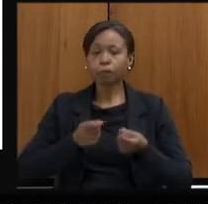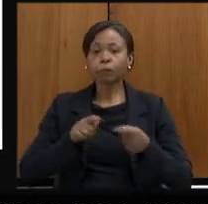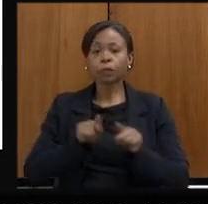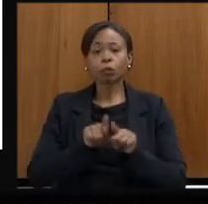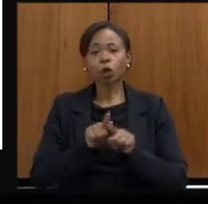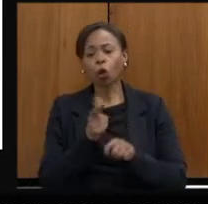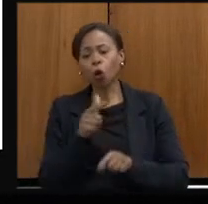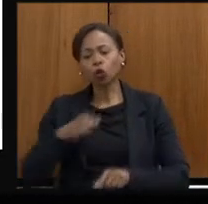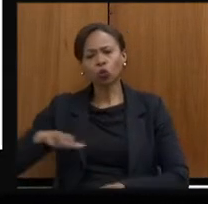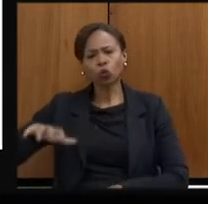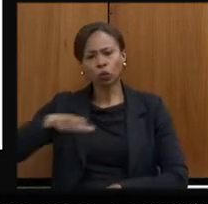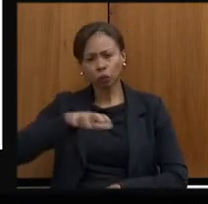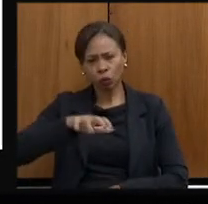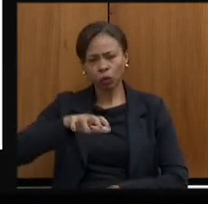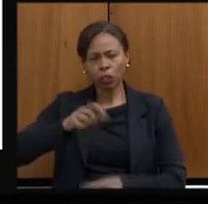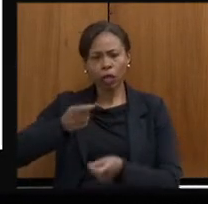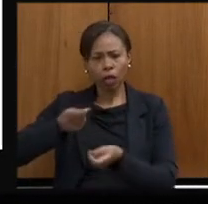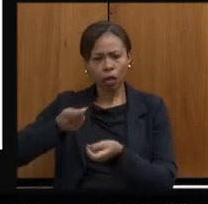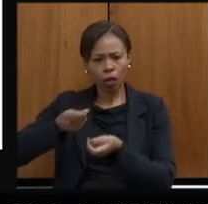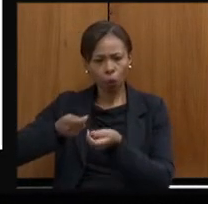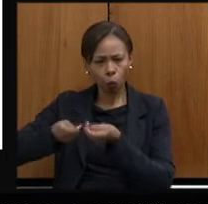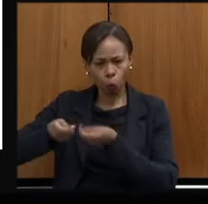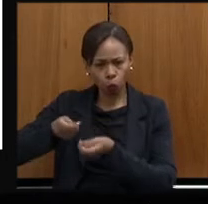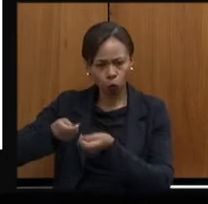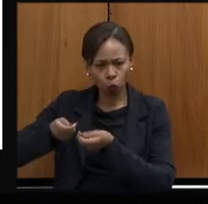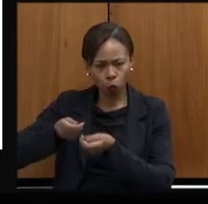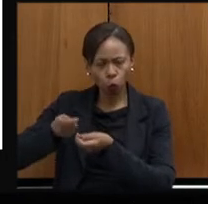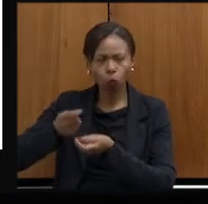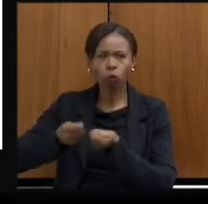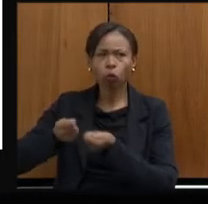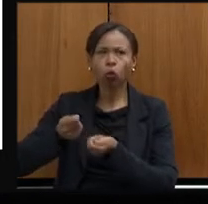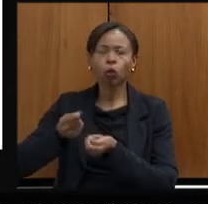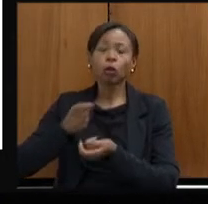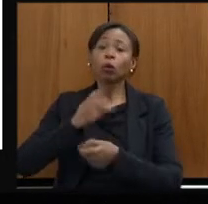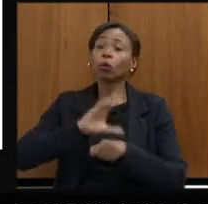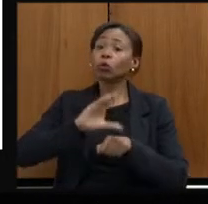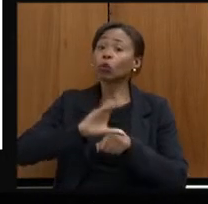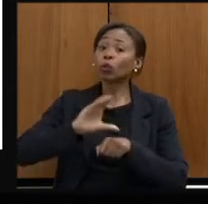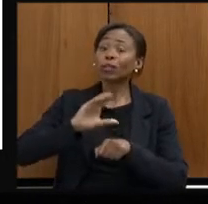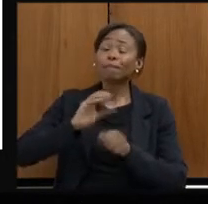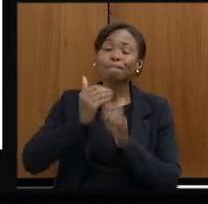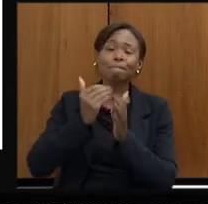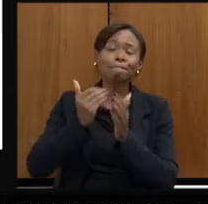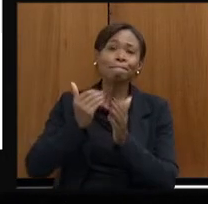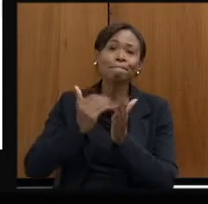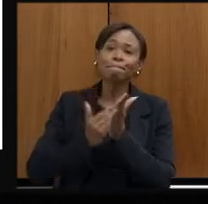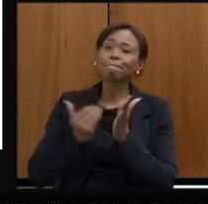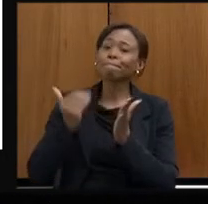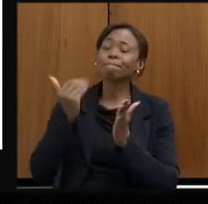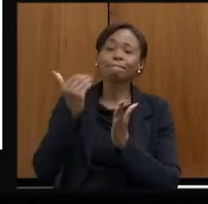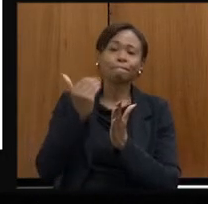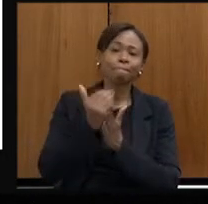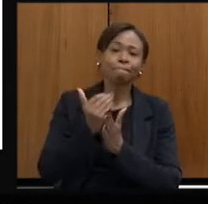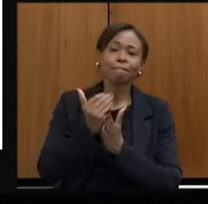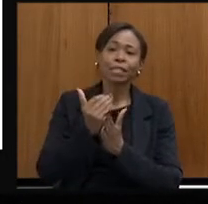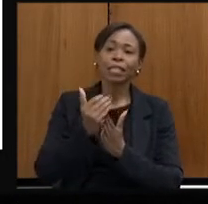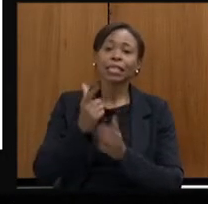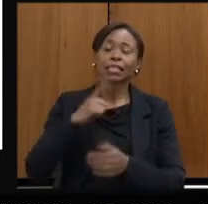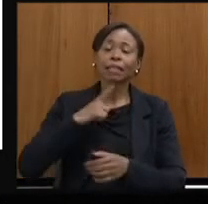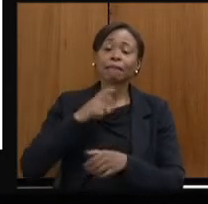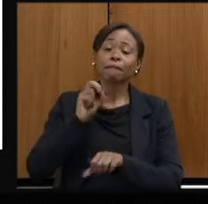setores econômicos, identificando os cursos que mais atendem à autoocupação de